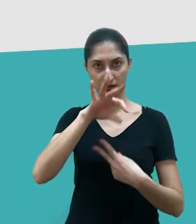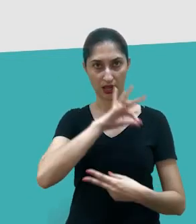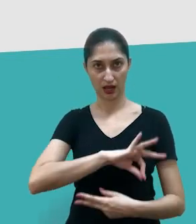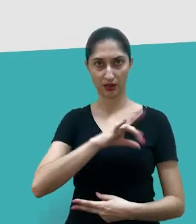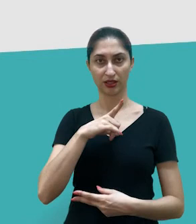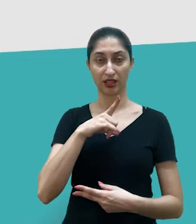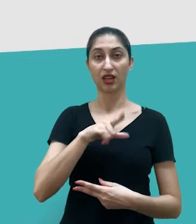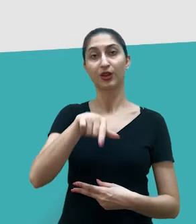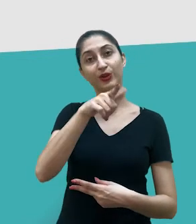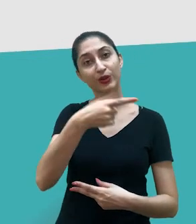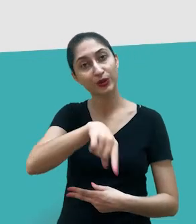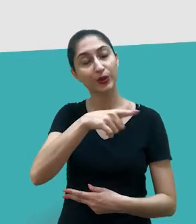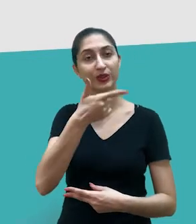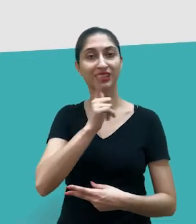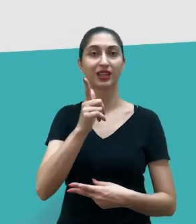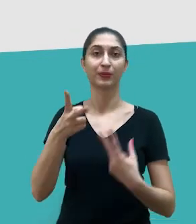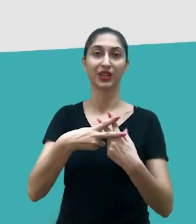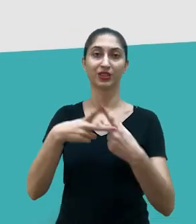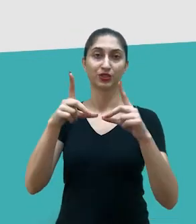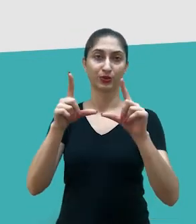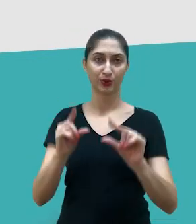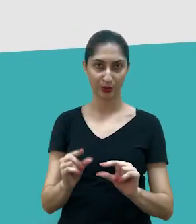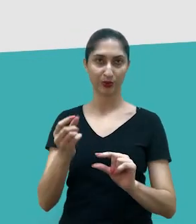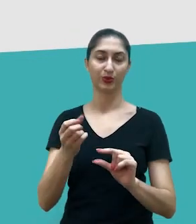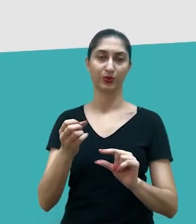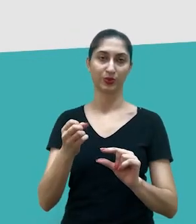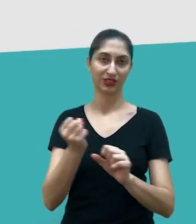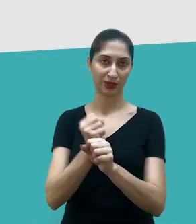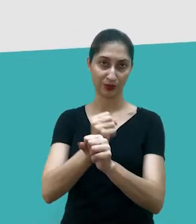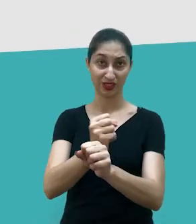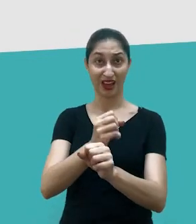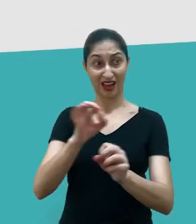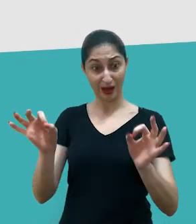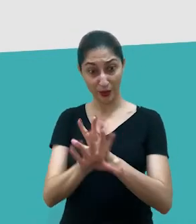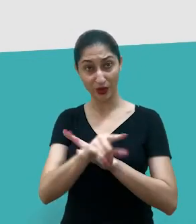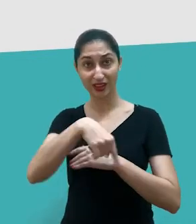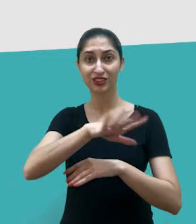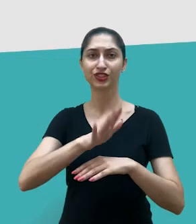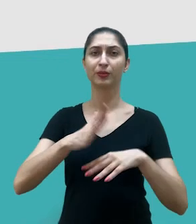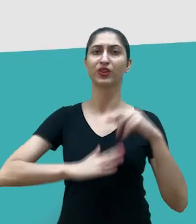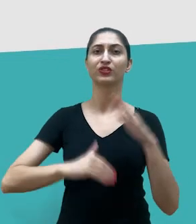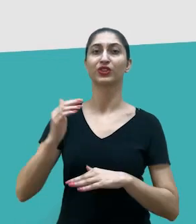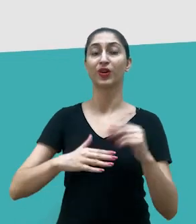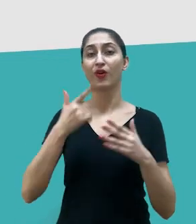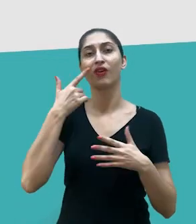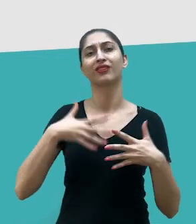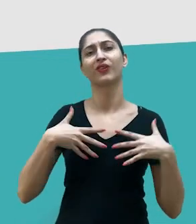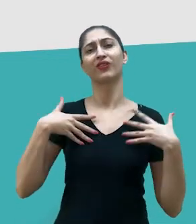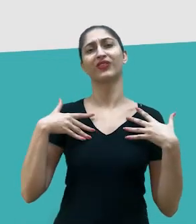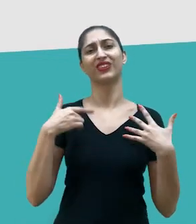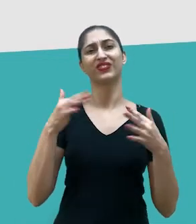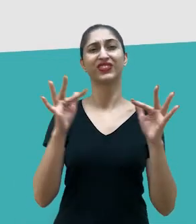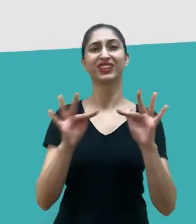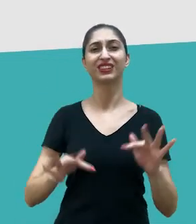elas vão reduzindo a pena. E quando elas saem do presídio, elas saem com uma profissão. Olha que coisa linda, que orgulho que eu tenho de